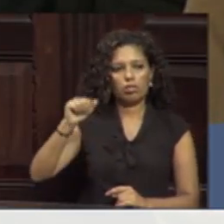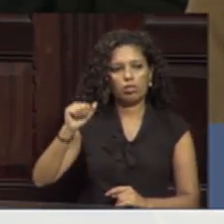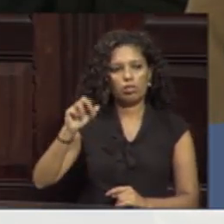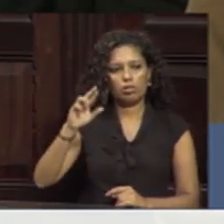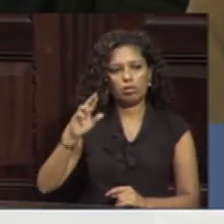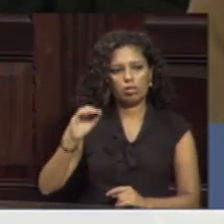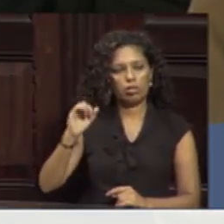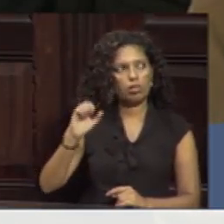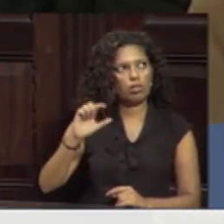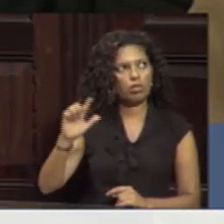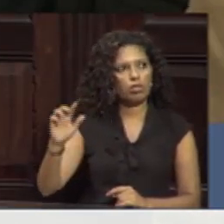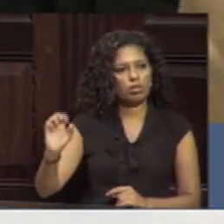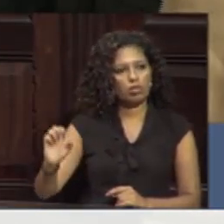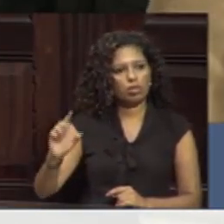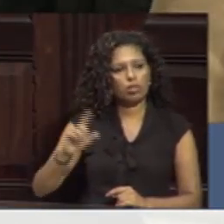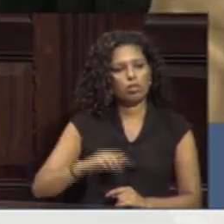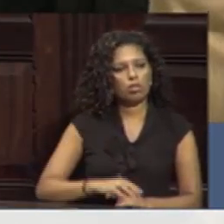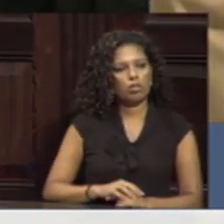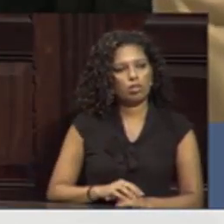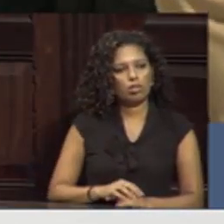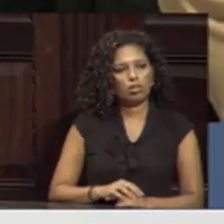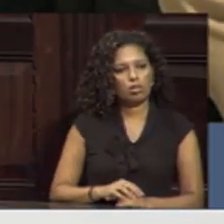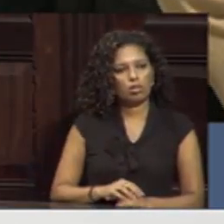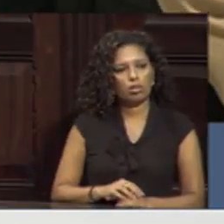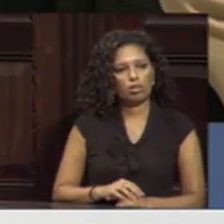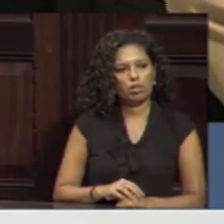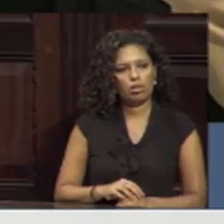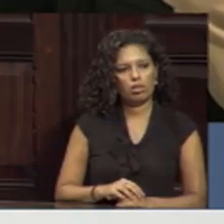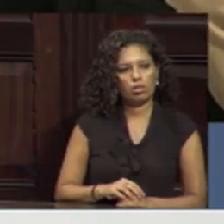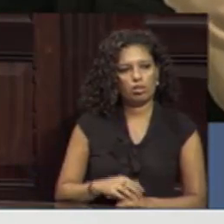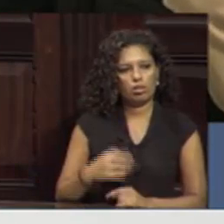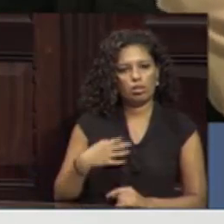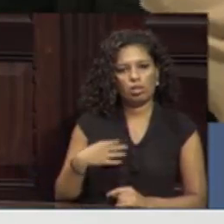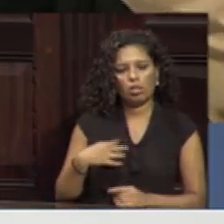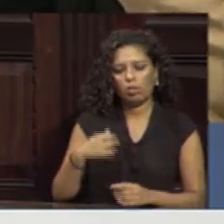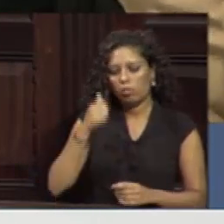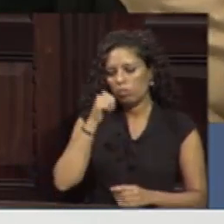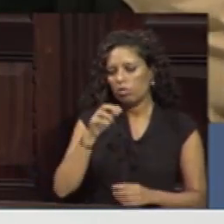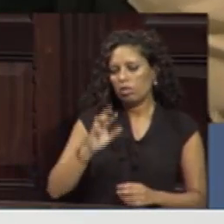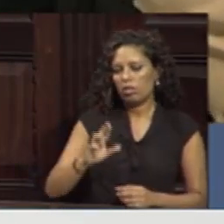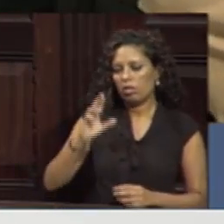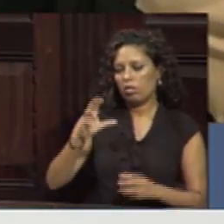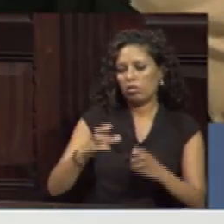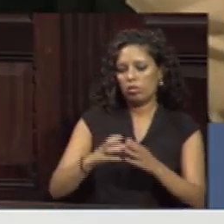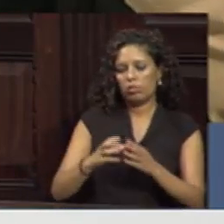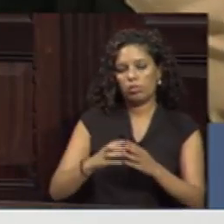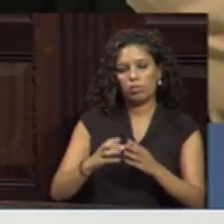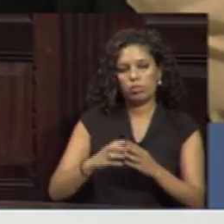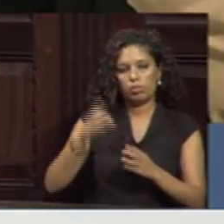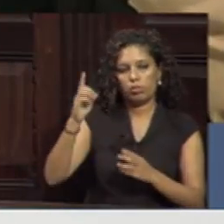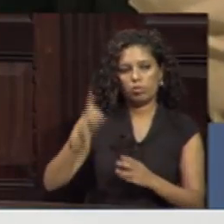casa, exatamente porque sou integrante da Comissão de Direitos Humanos e naquela ocasião